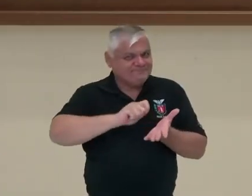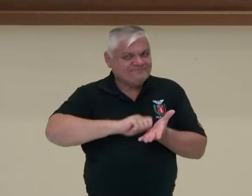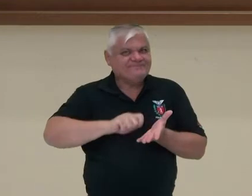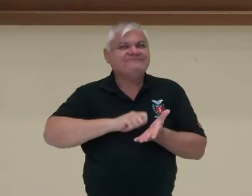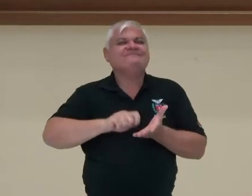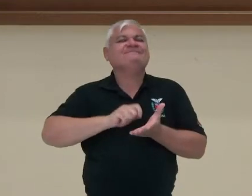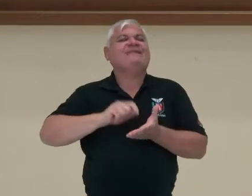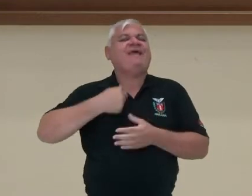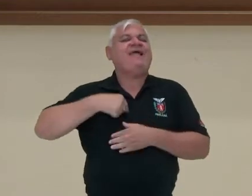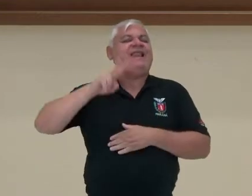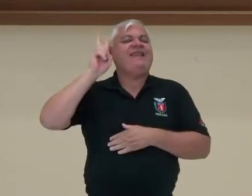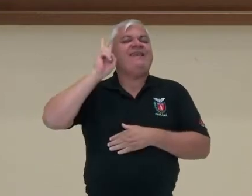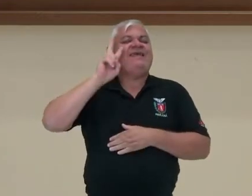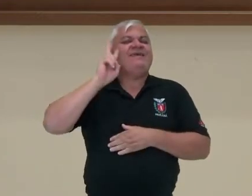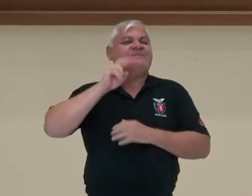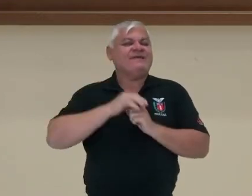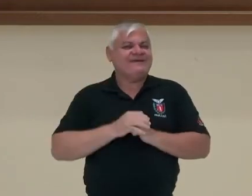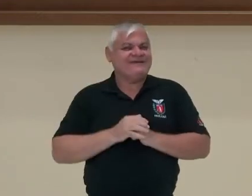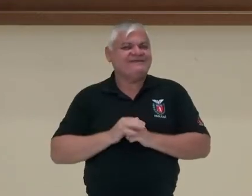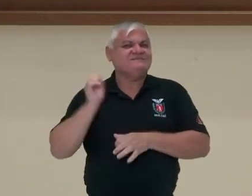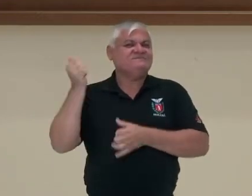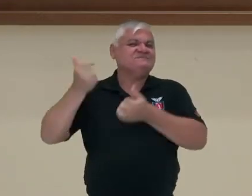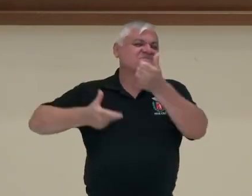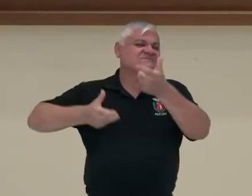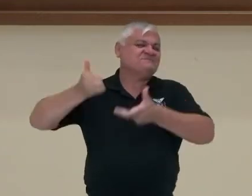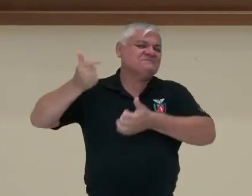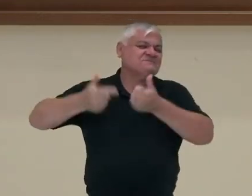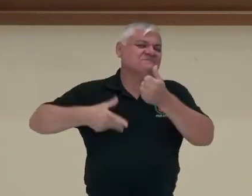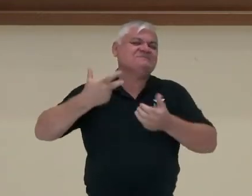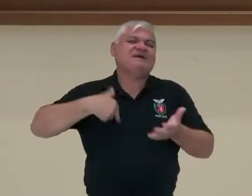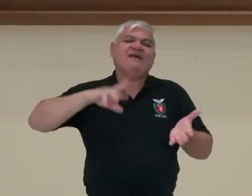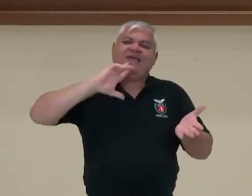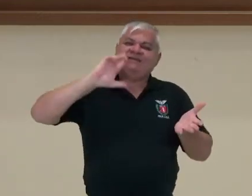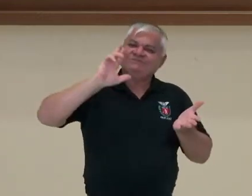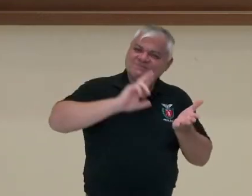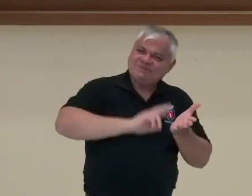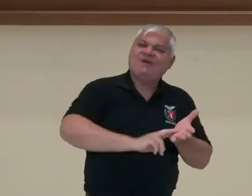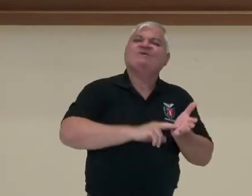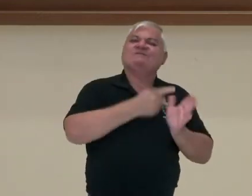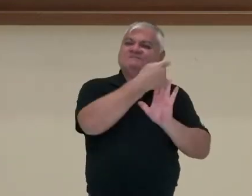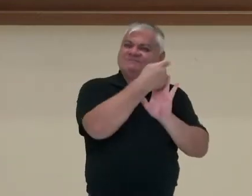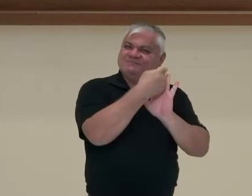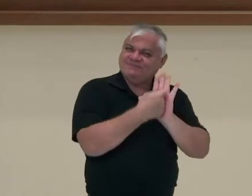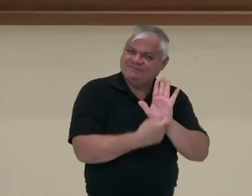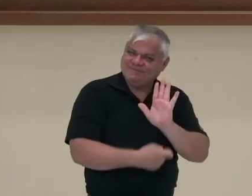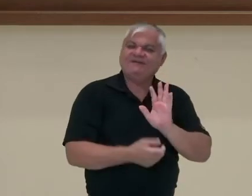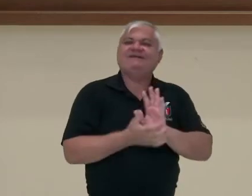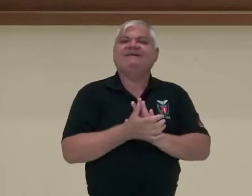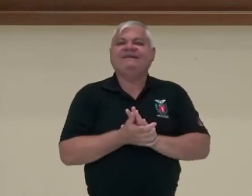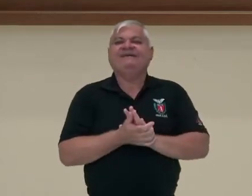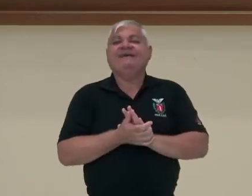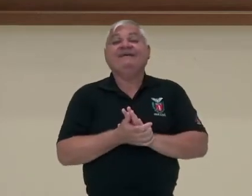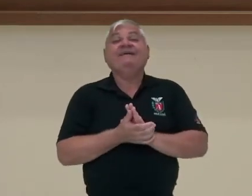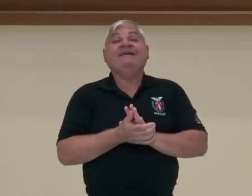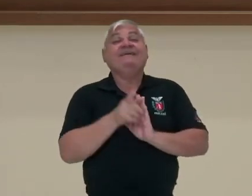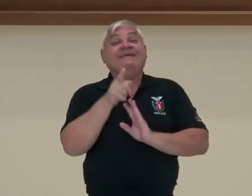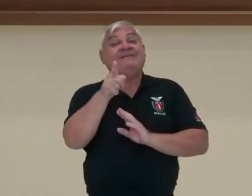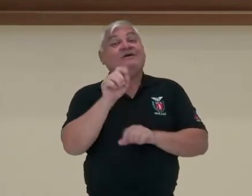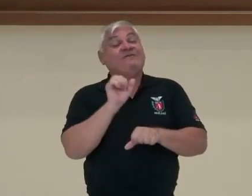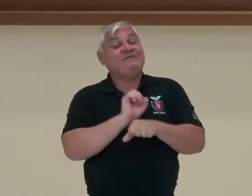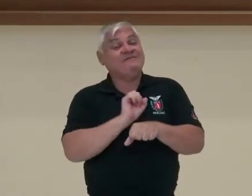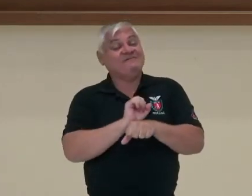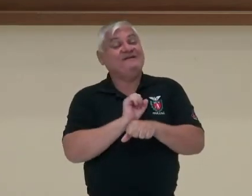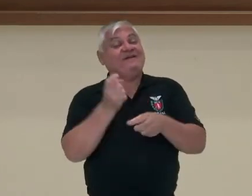de vocês, vão responder a partir daquilo que a gente viu, tá? Vão responder no caderno de vocês e